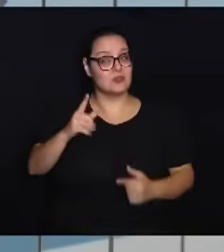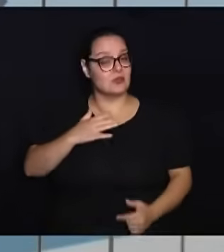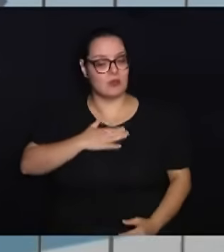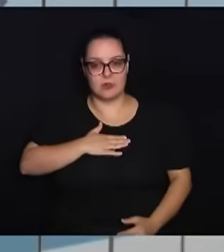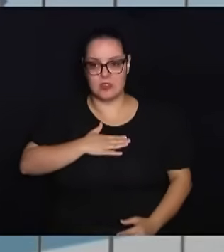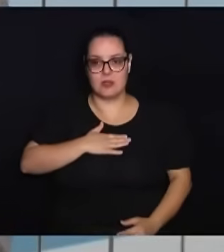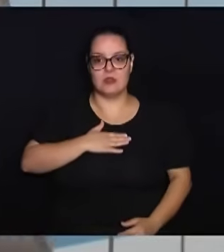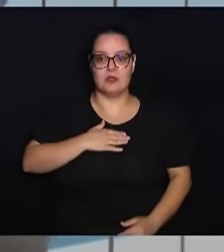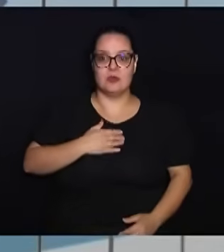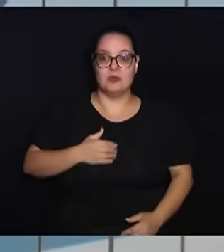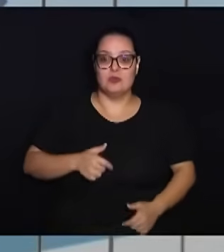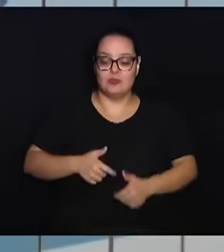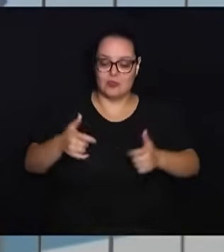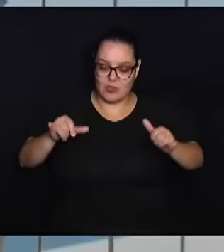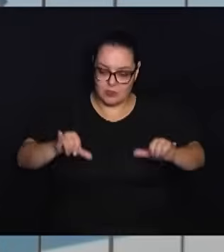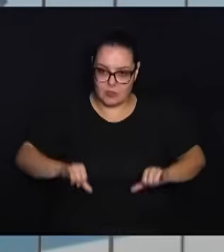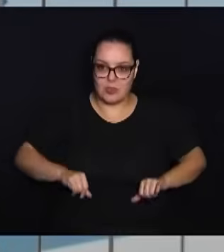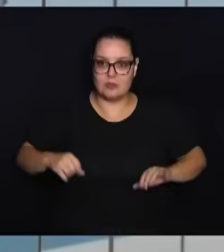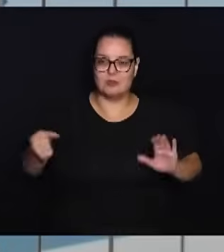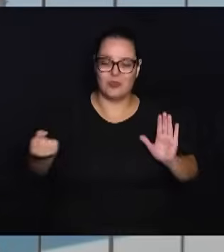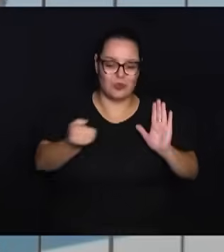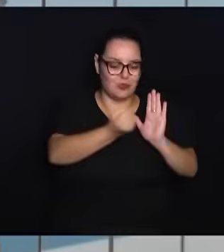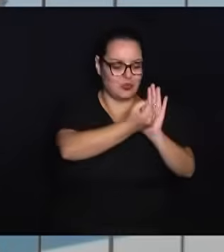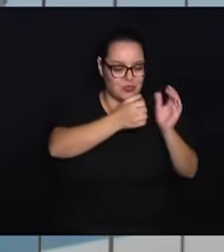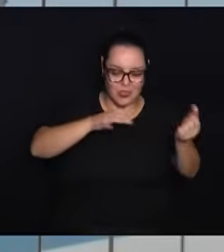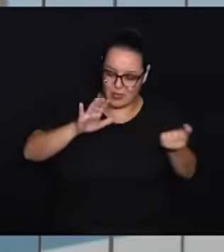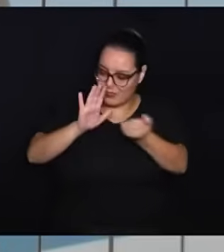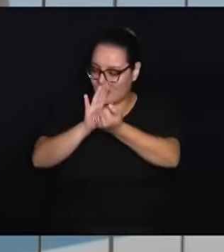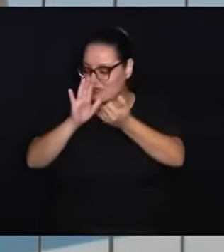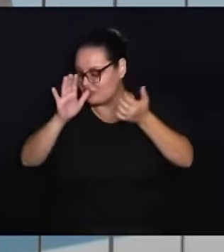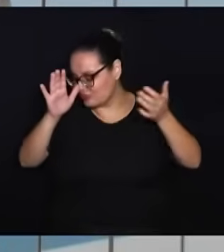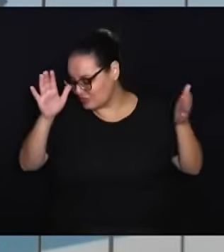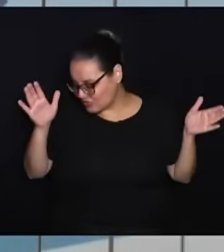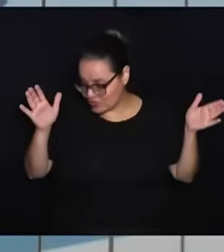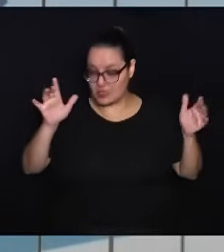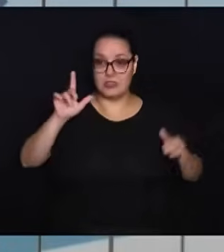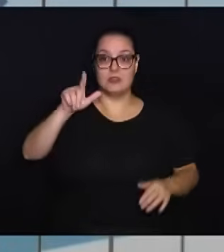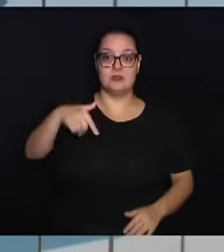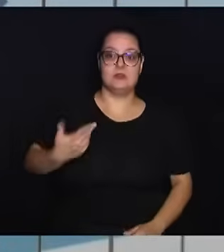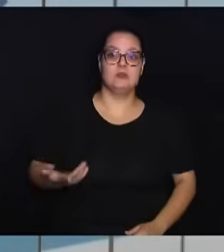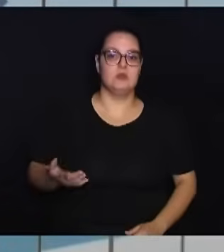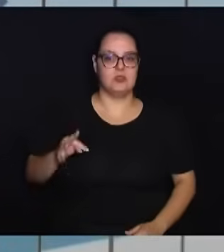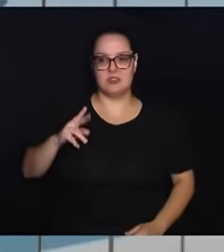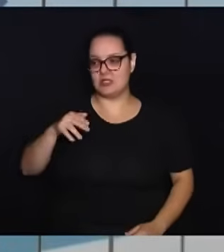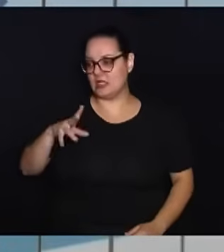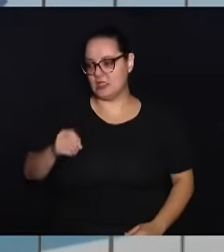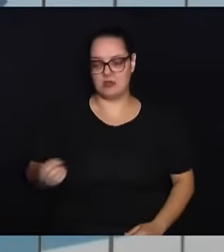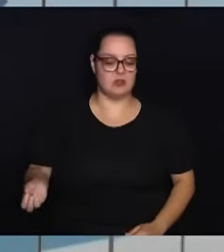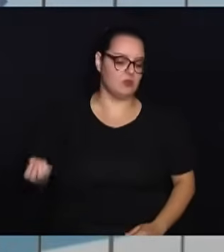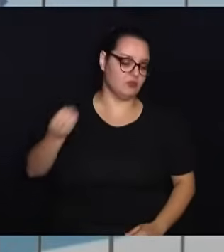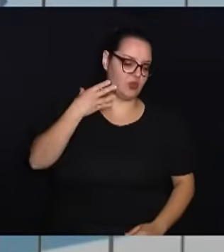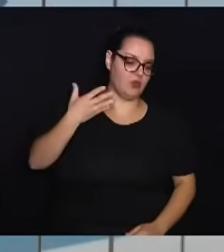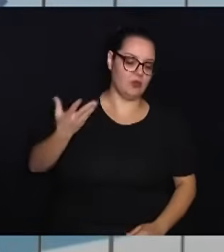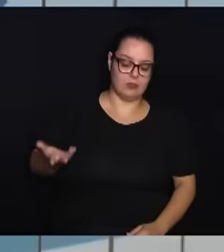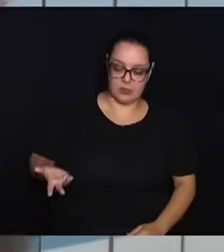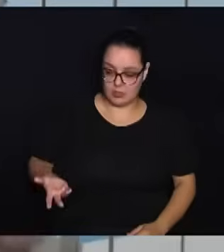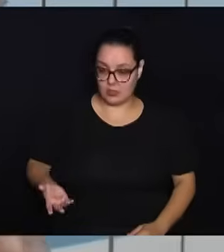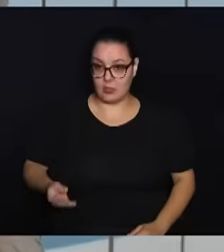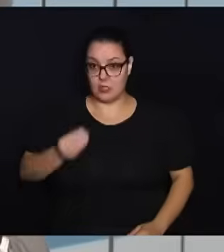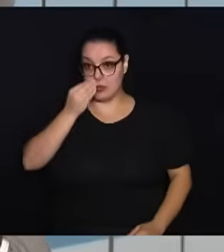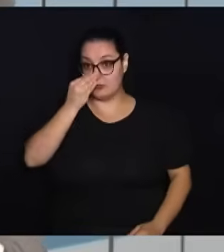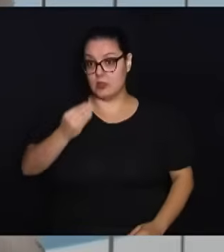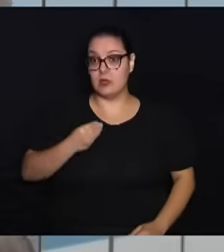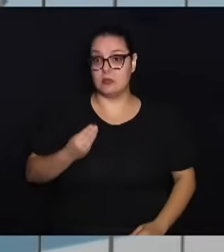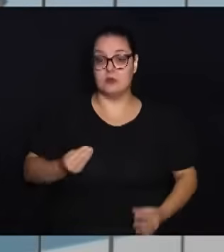maior dor ali de Jesus, a crucificação, depois de ele ter sido traído, cuspido, abandonado, nasceu o